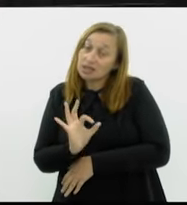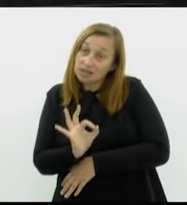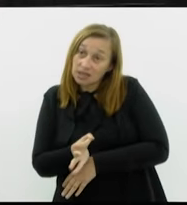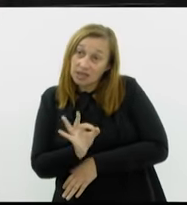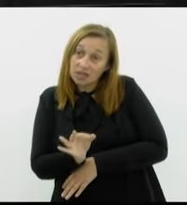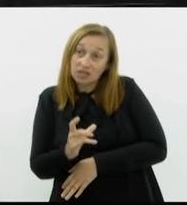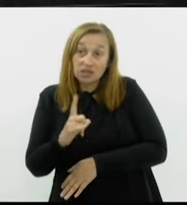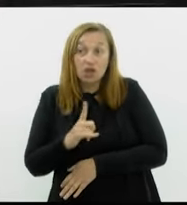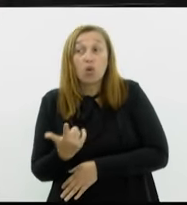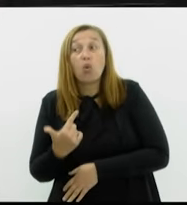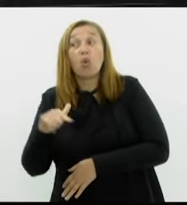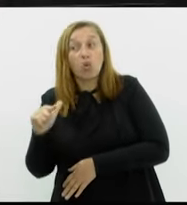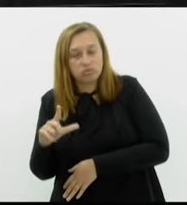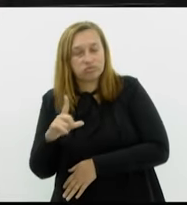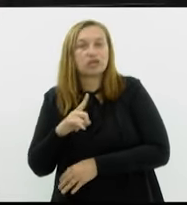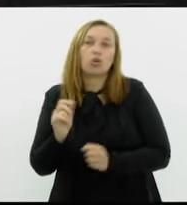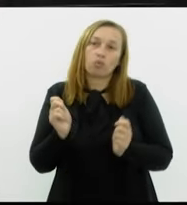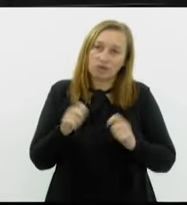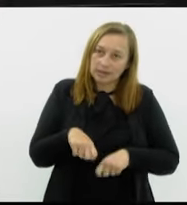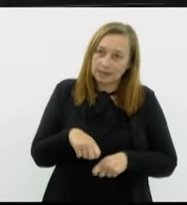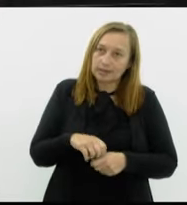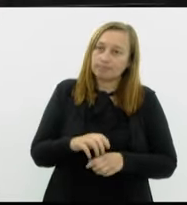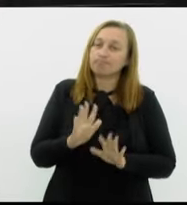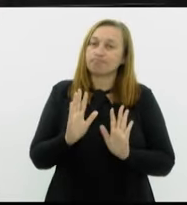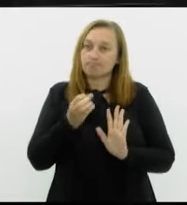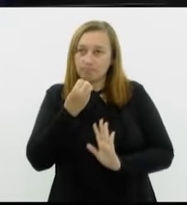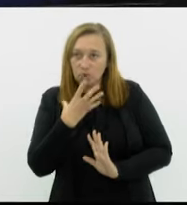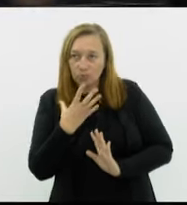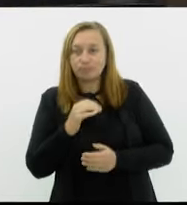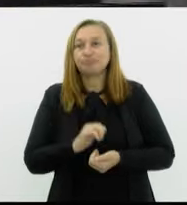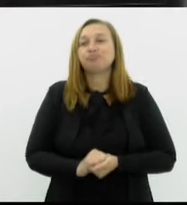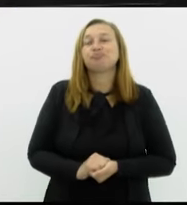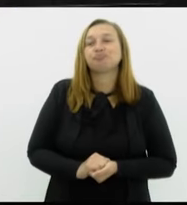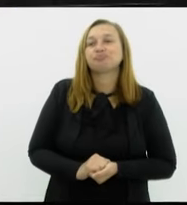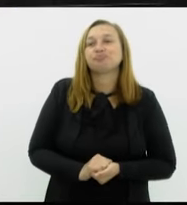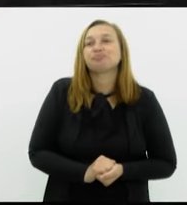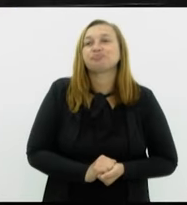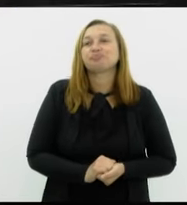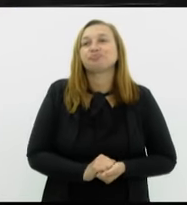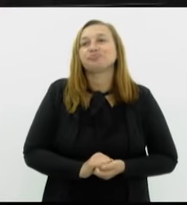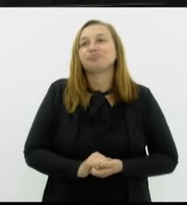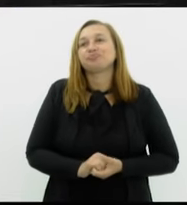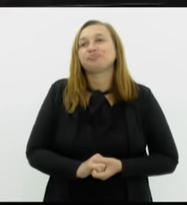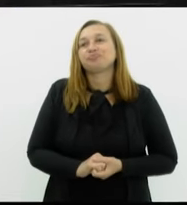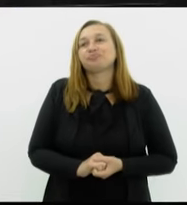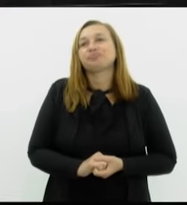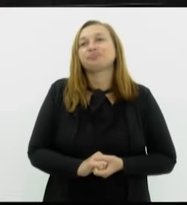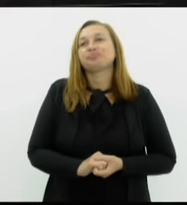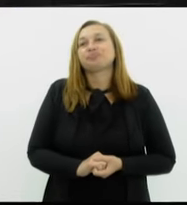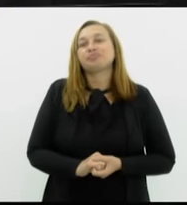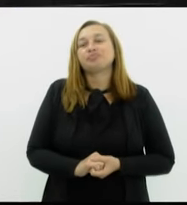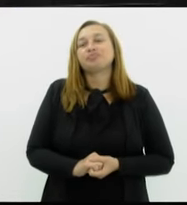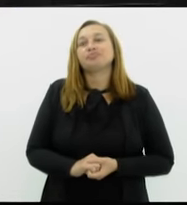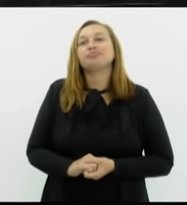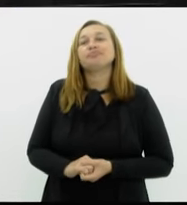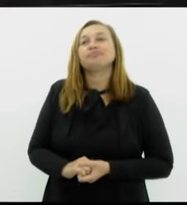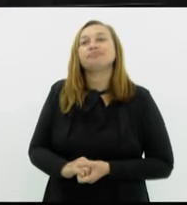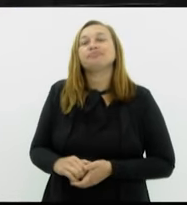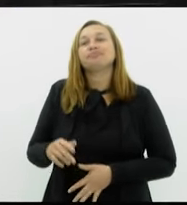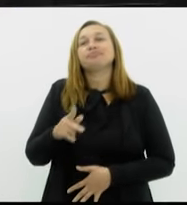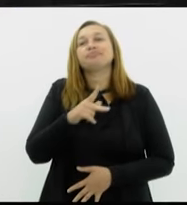outros que têm competência. Bom, dito isso, o atual presidente